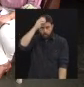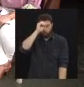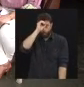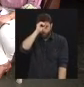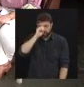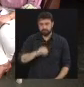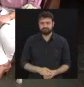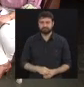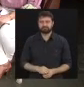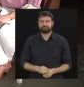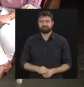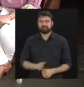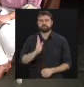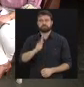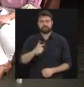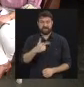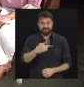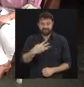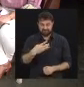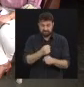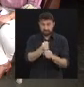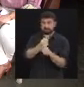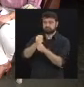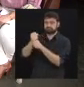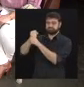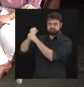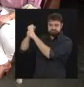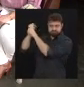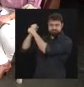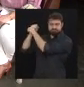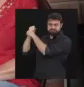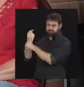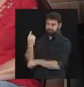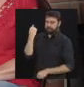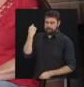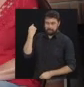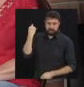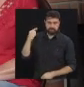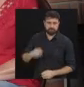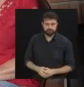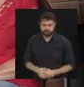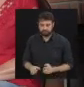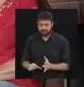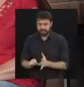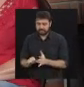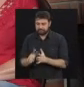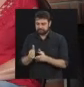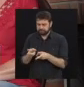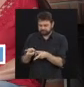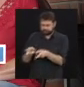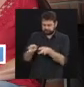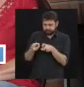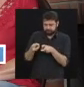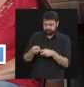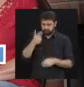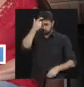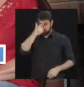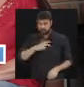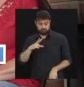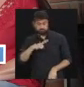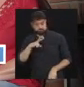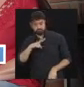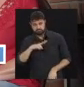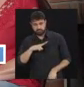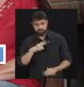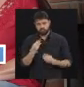Isso fazem 24 anos, né? Que é a idade dele. E a primeira noção que eu particularmente